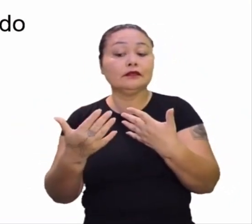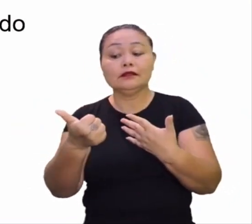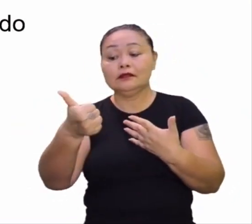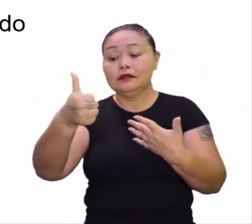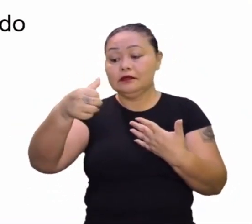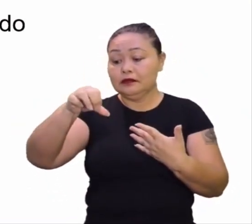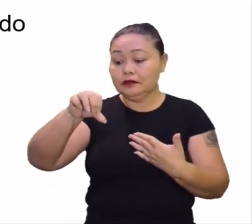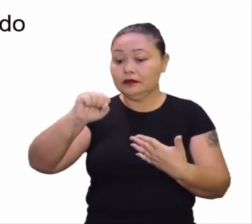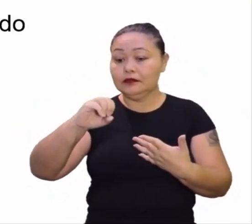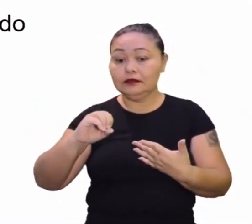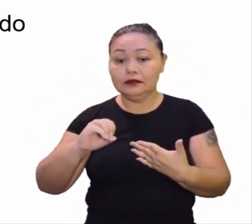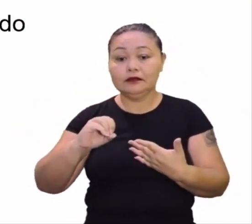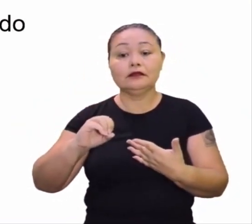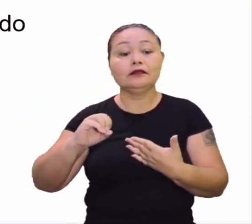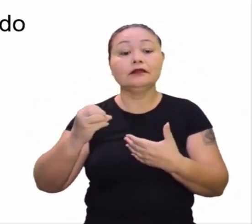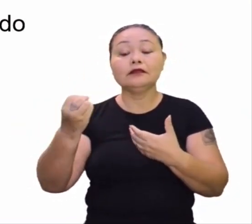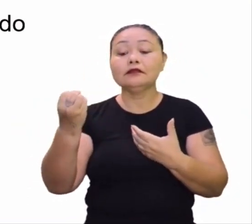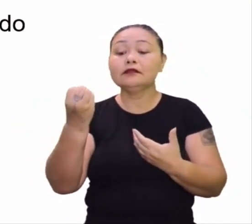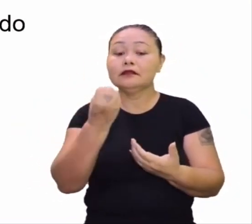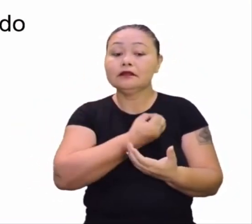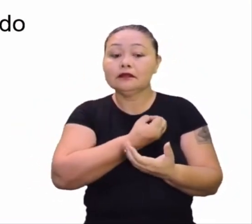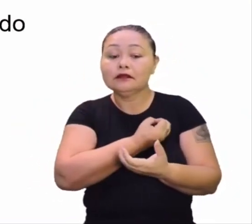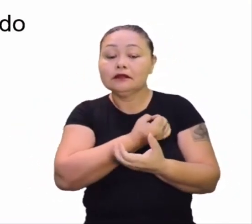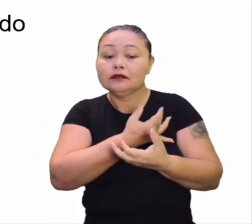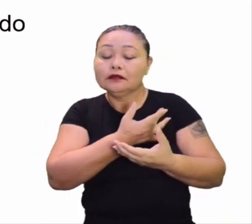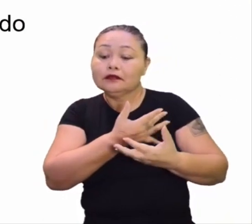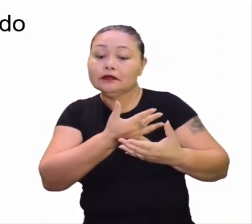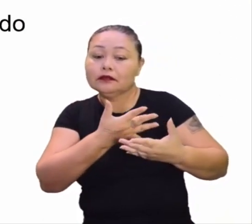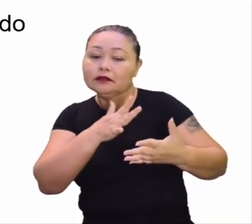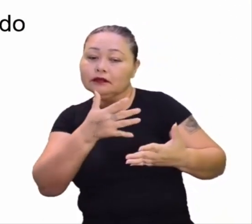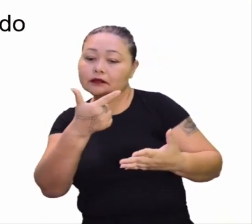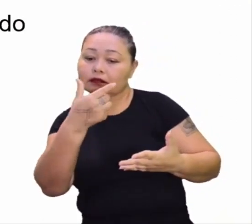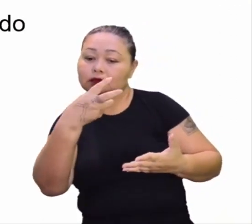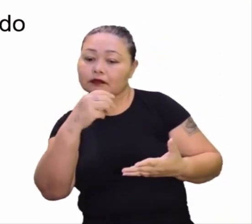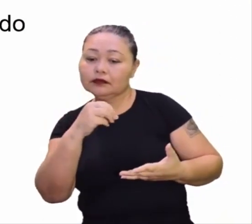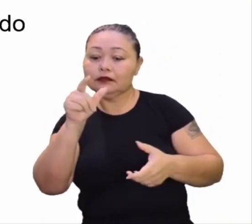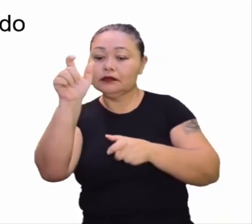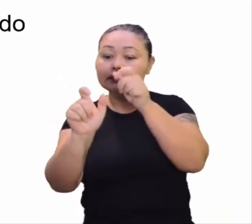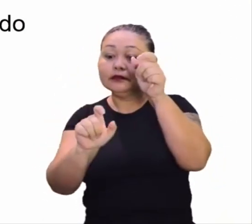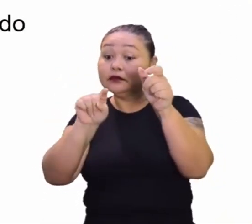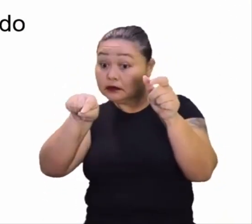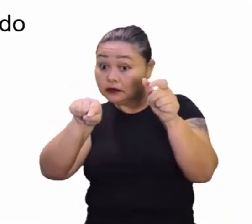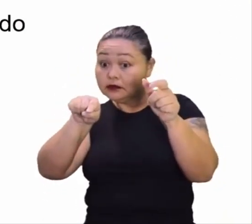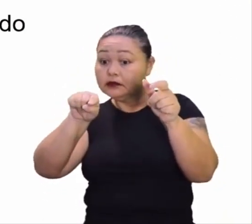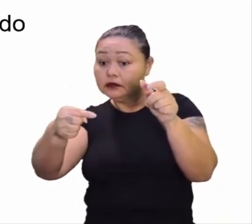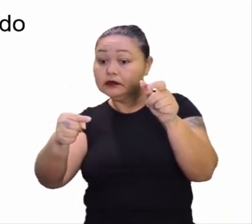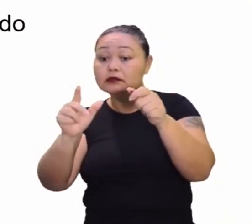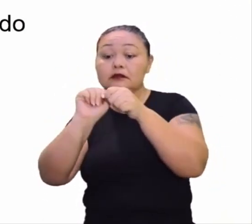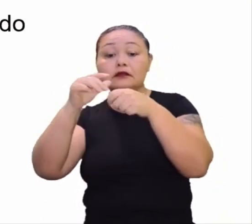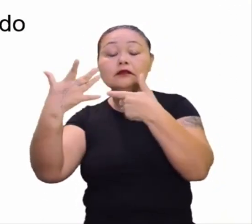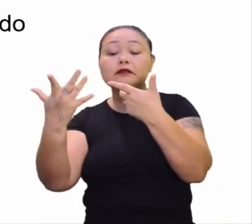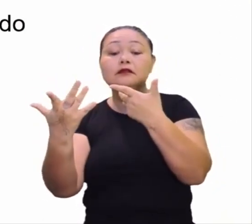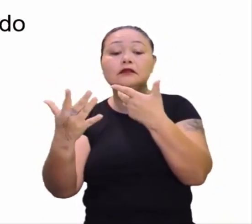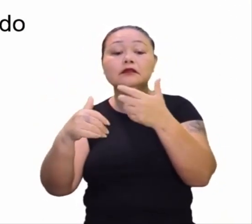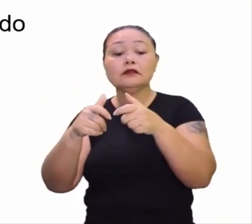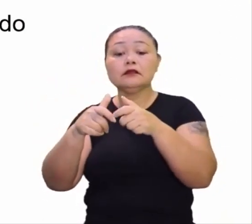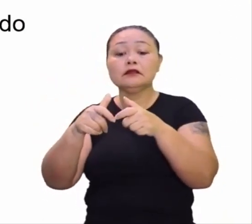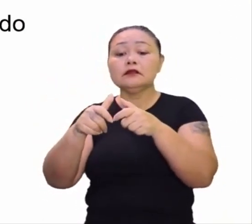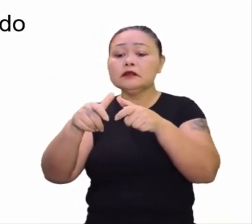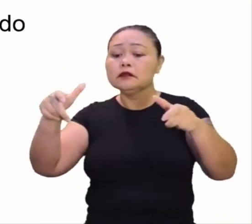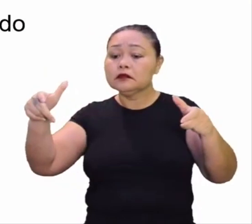em 1980 esse número chegava próximo a 230 mil. O intenso